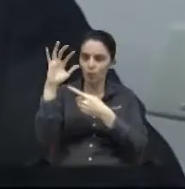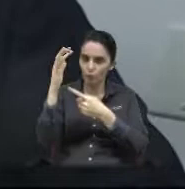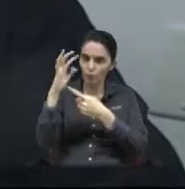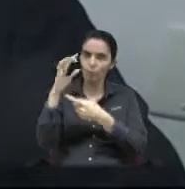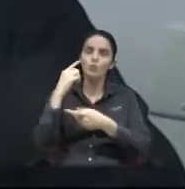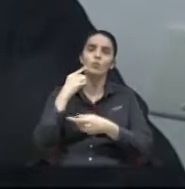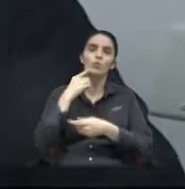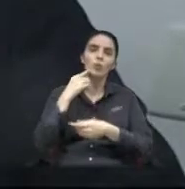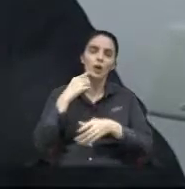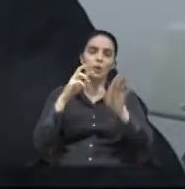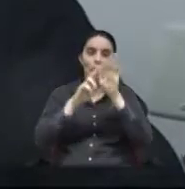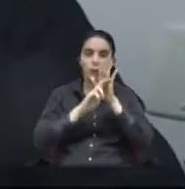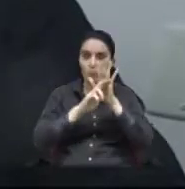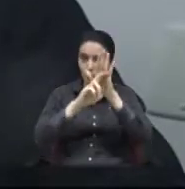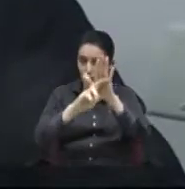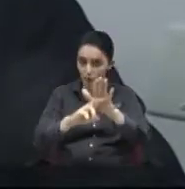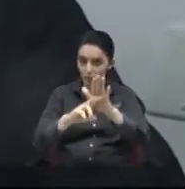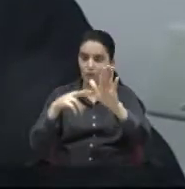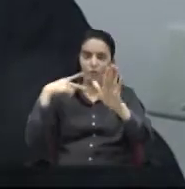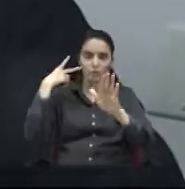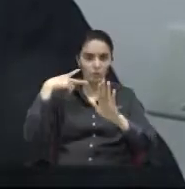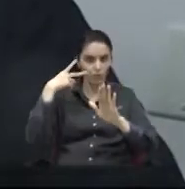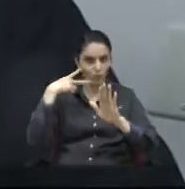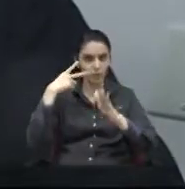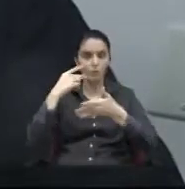legislativo muito bem